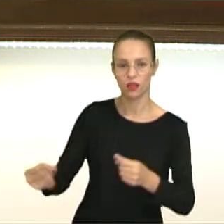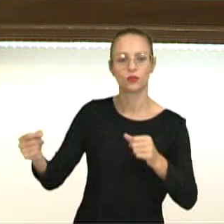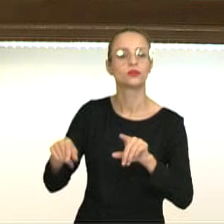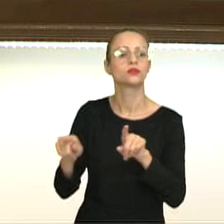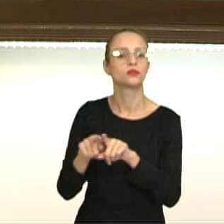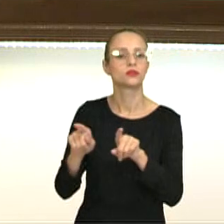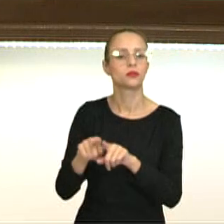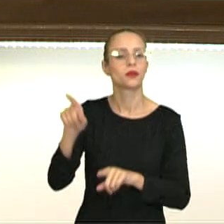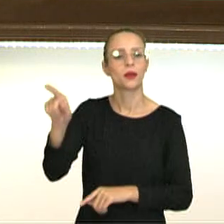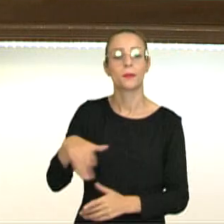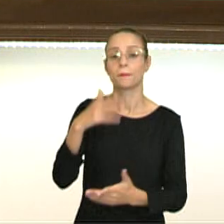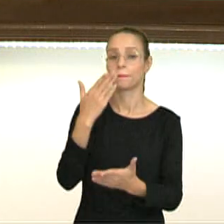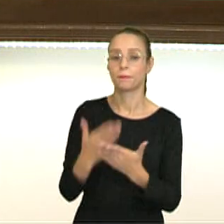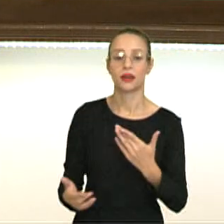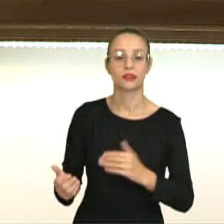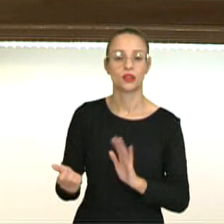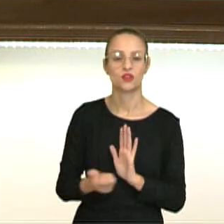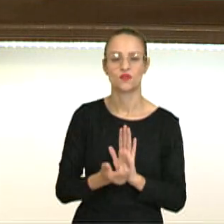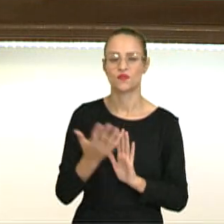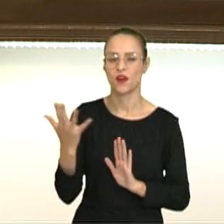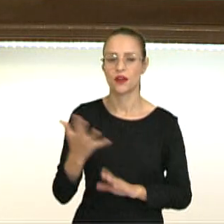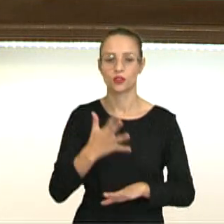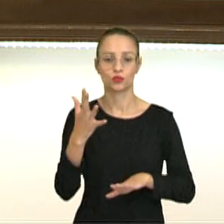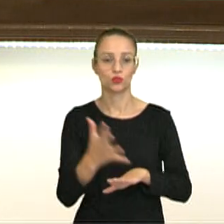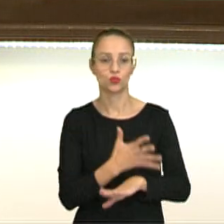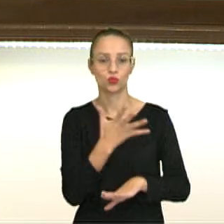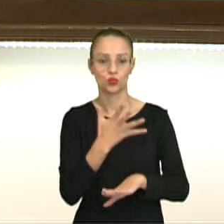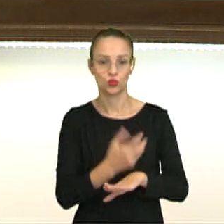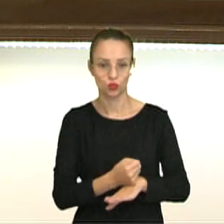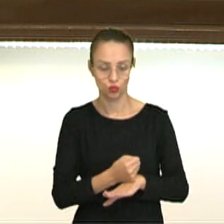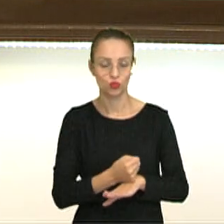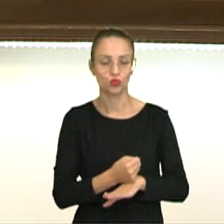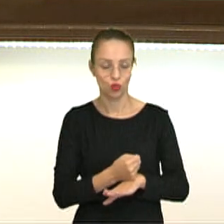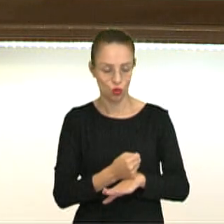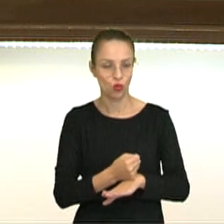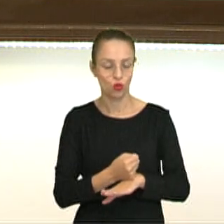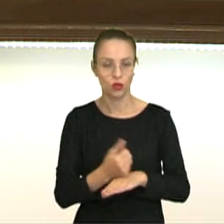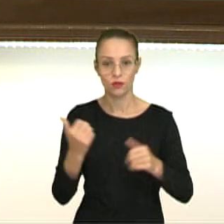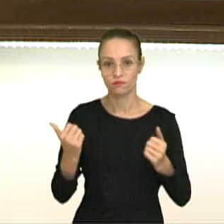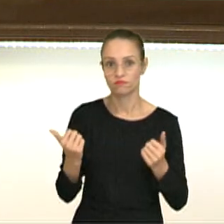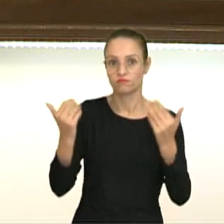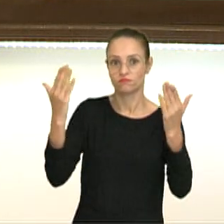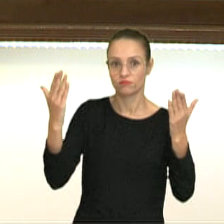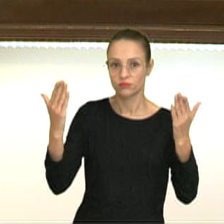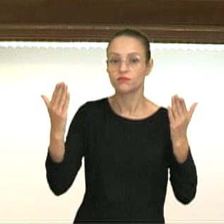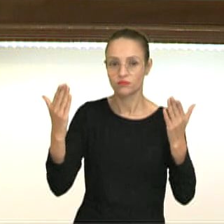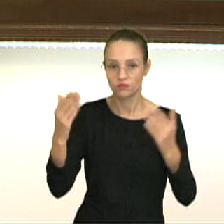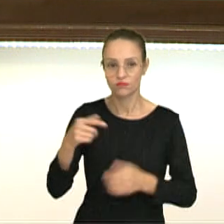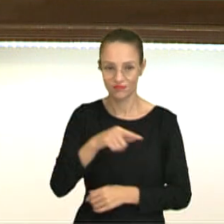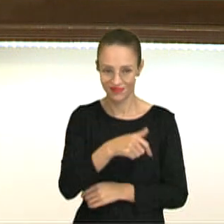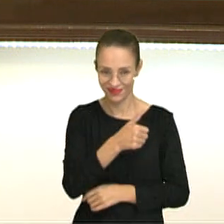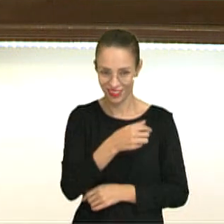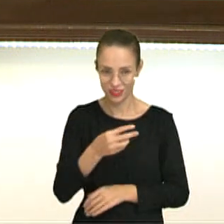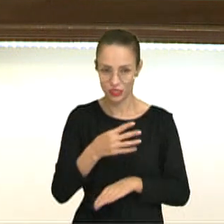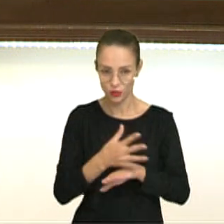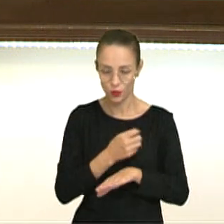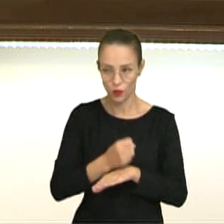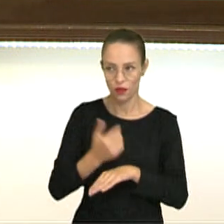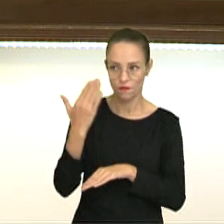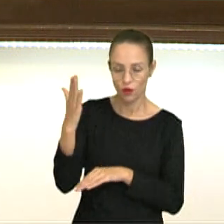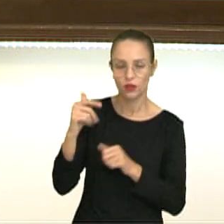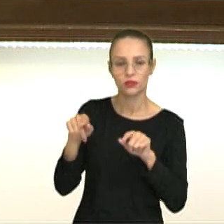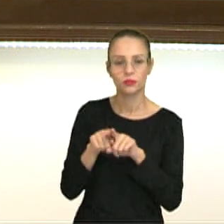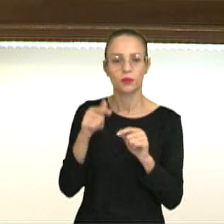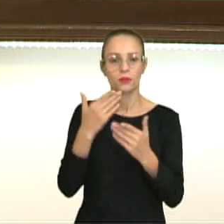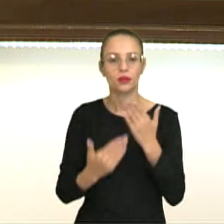perder uma série de colônias ultramarinas também, para além das próprias 13 colônias, né? E a